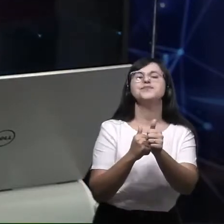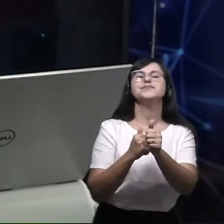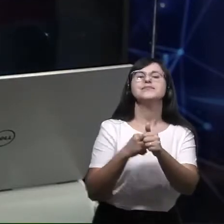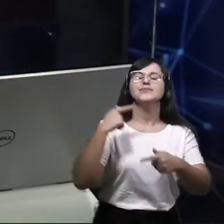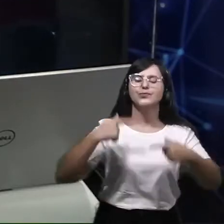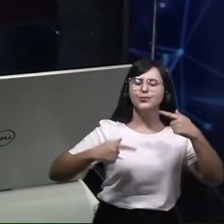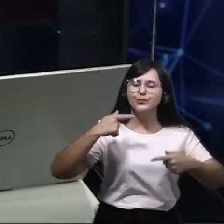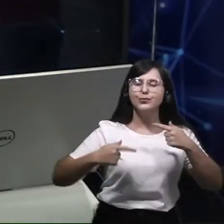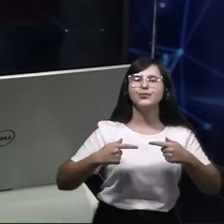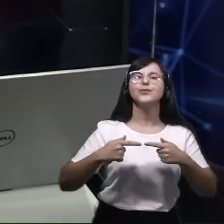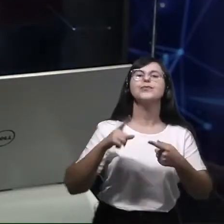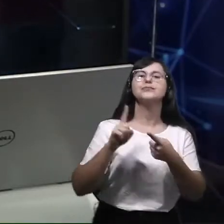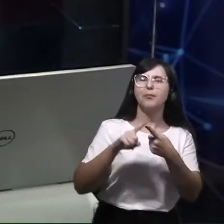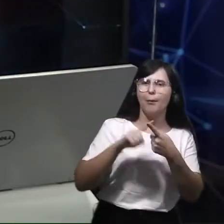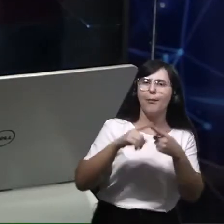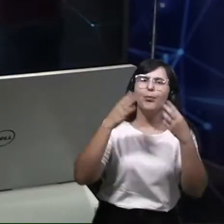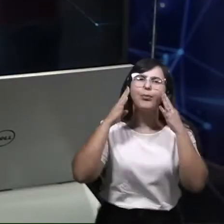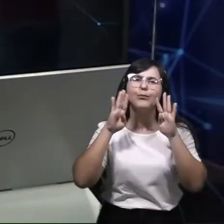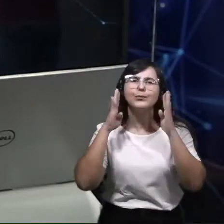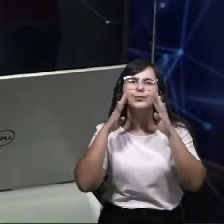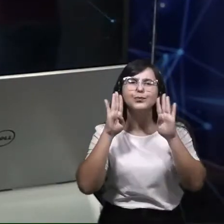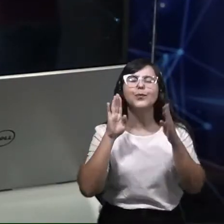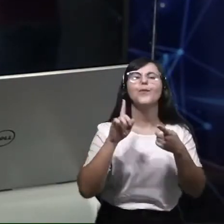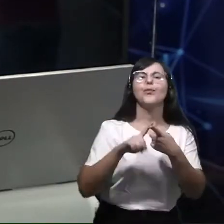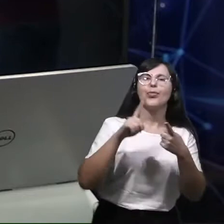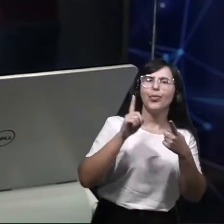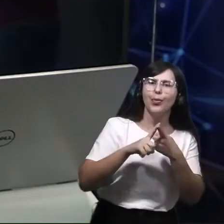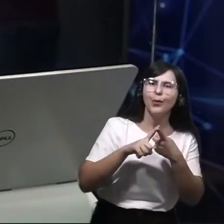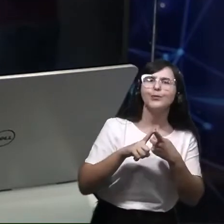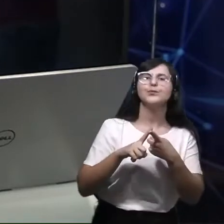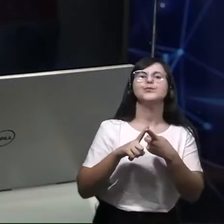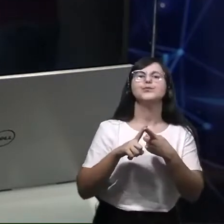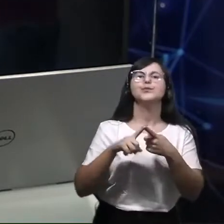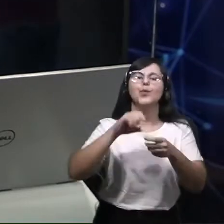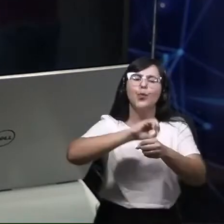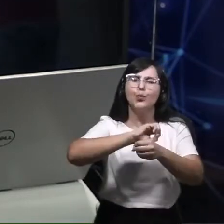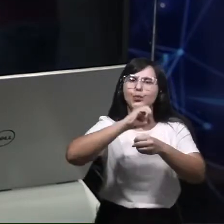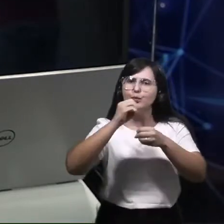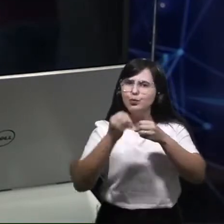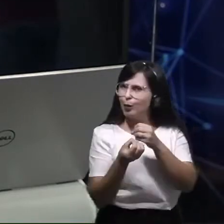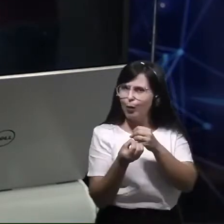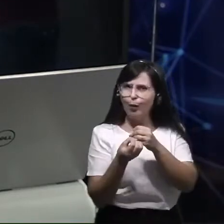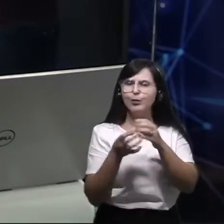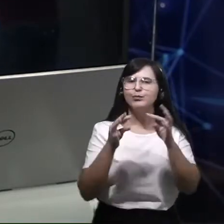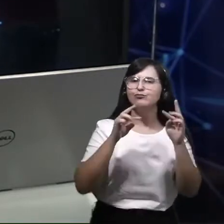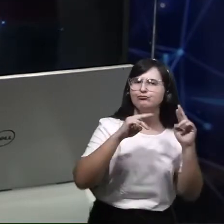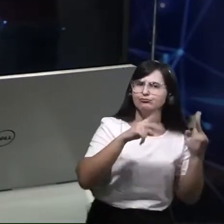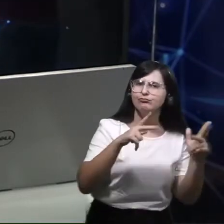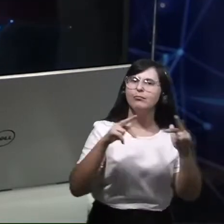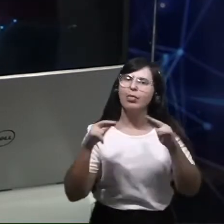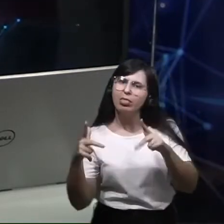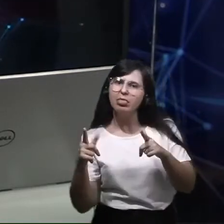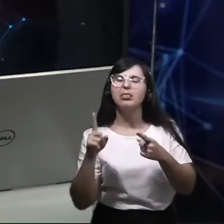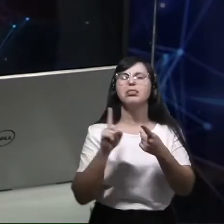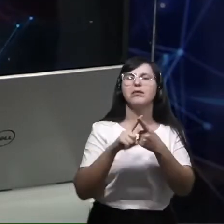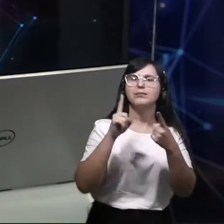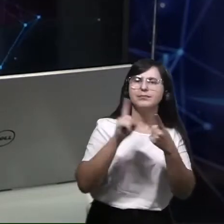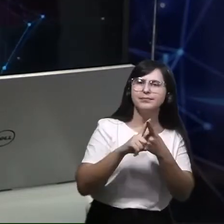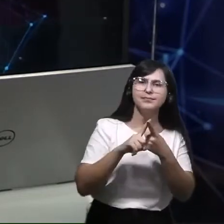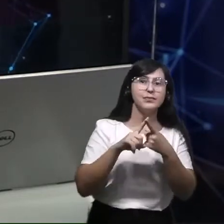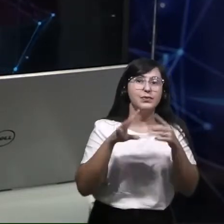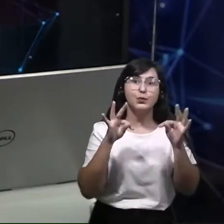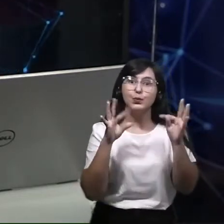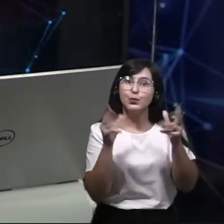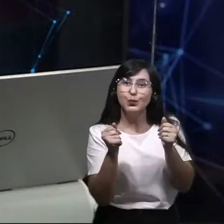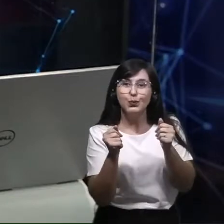Facebook e no YouTube. Estamos ao vivo também pela fanpage do blog do Ney Lima no Facebook, ao vivo pelo Caruaru no Face, espia aqui, né,